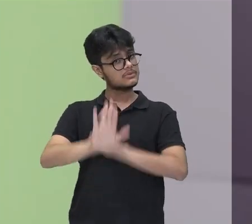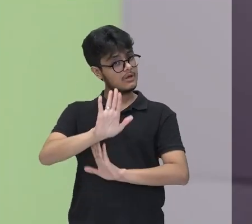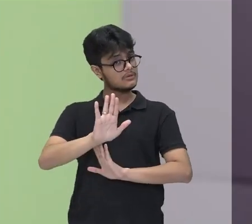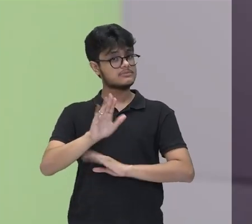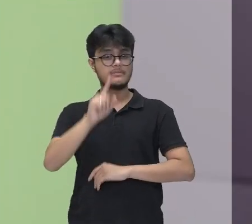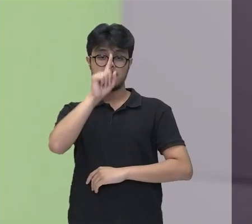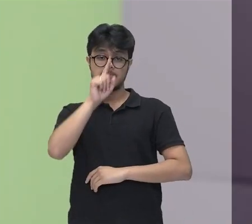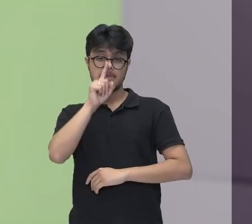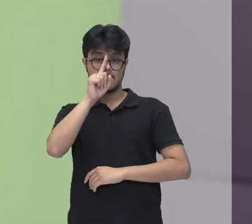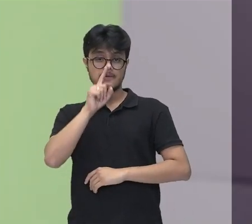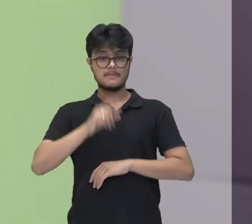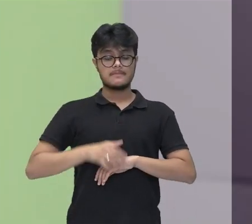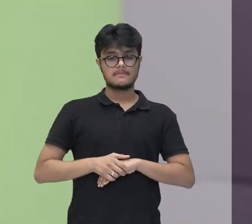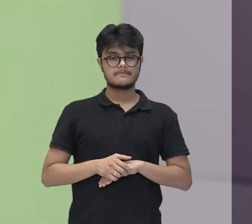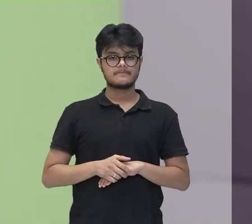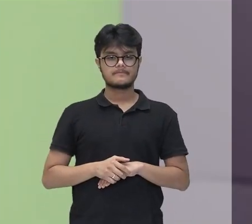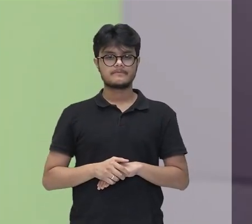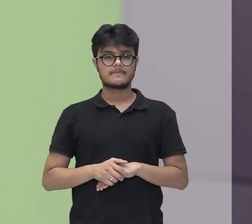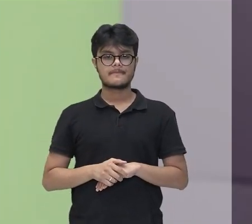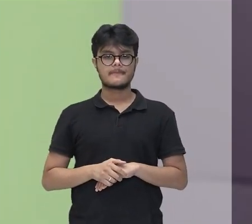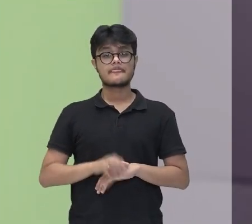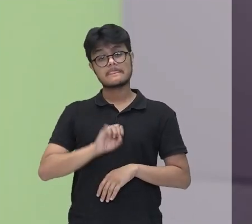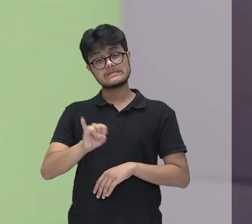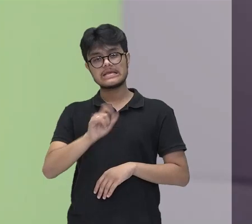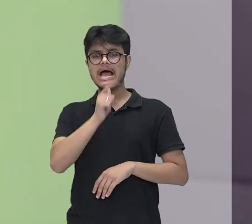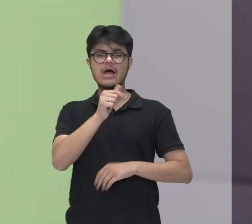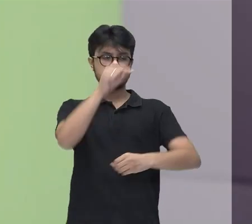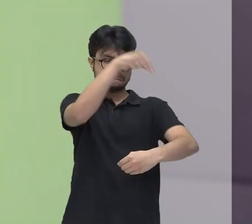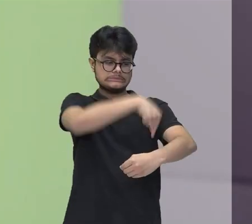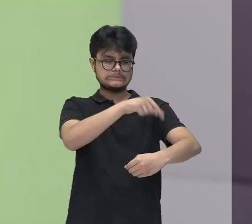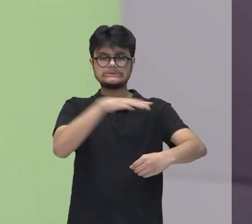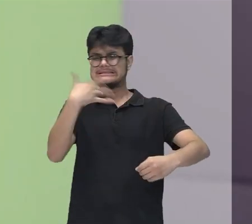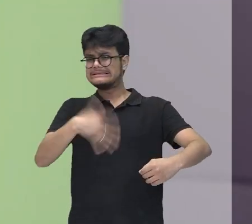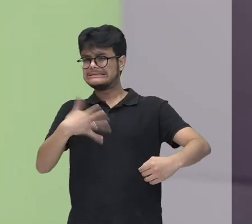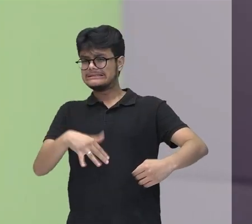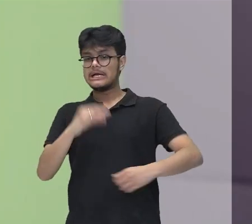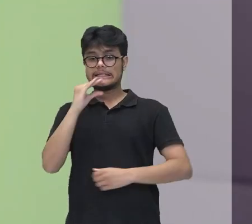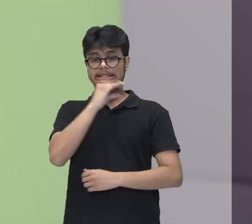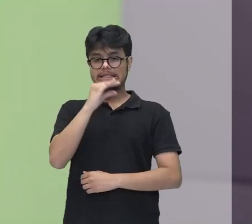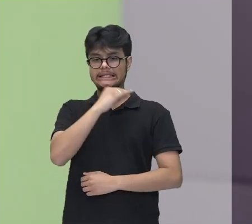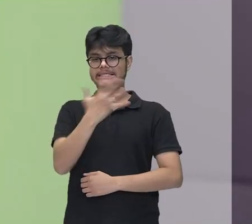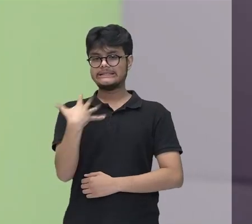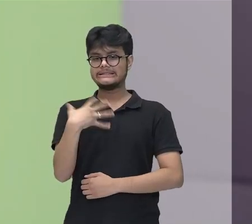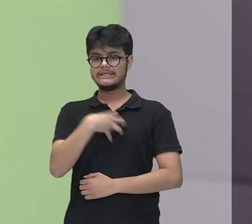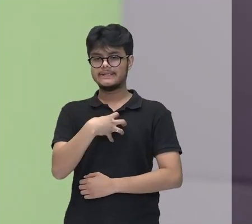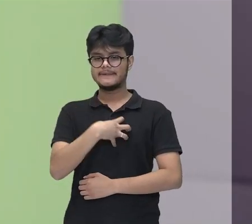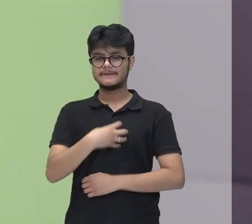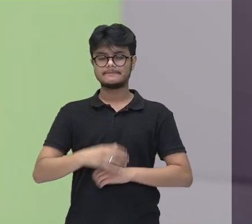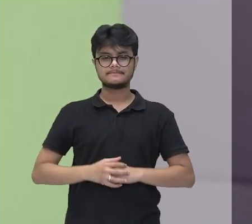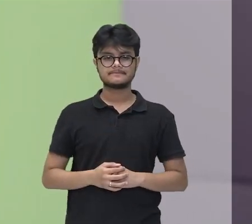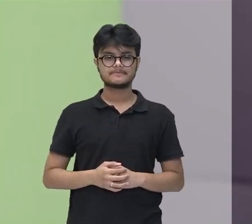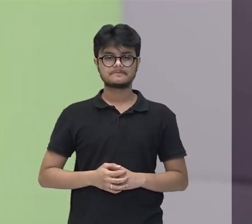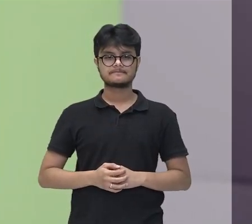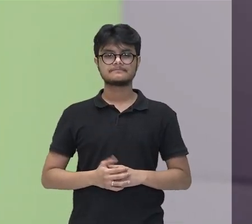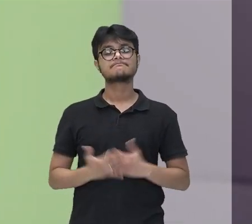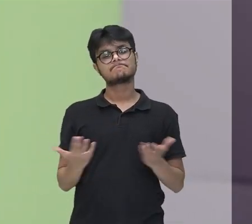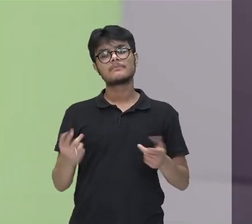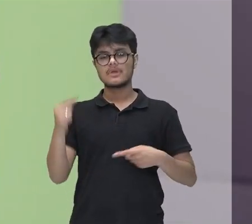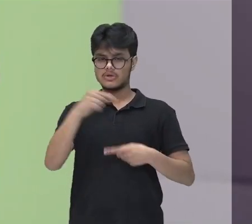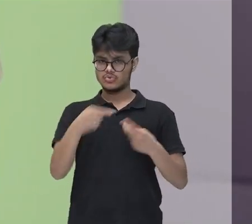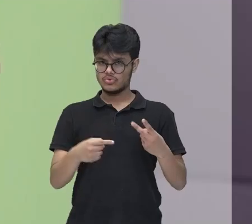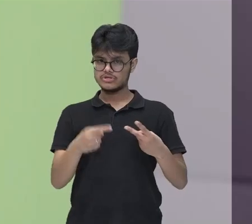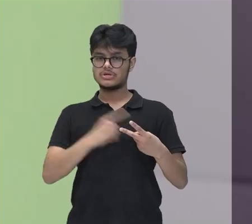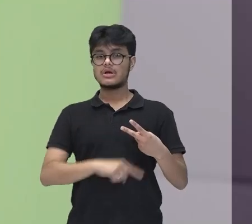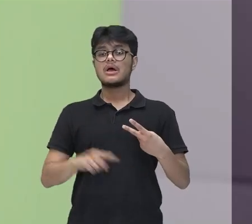acidente. Mas se a gente colocar o dedo na água, a água toda já vai estar aquecida. Tá? Então, nós vimos aí esses dois processos